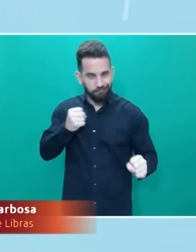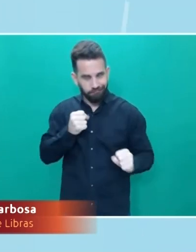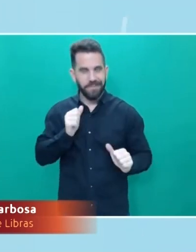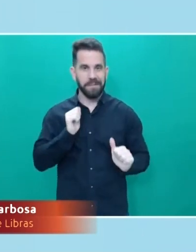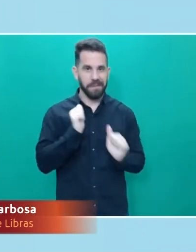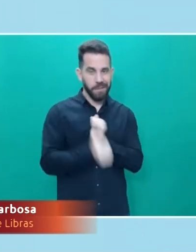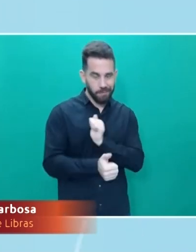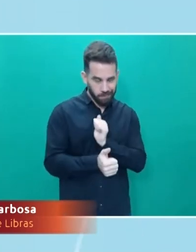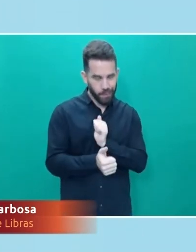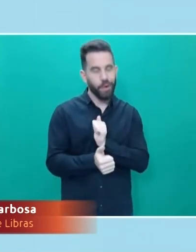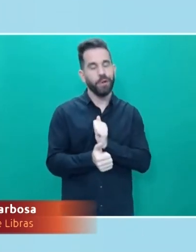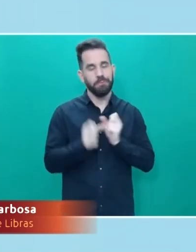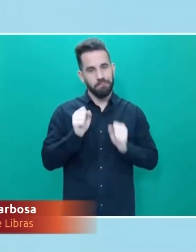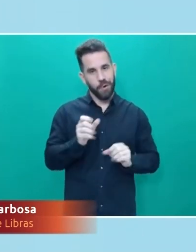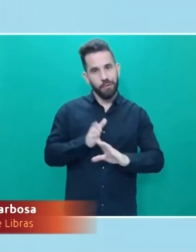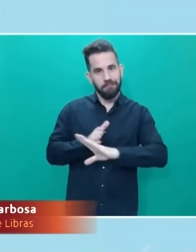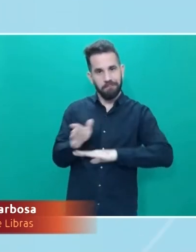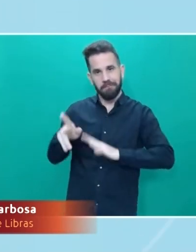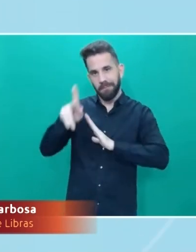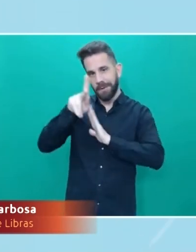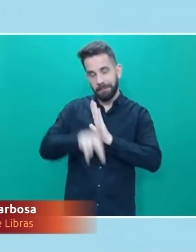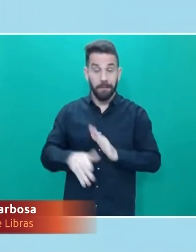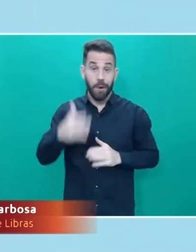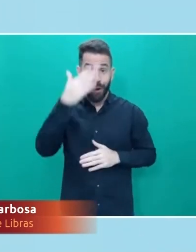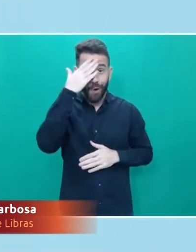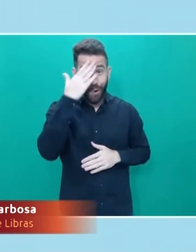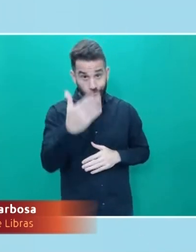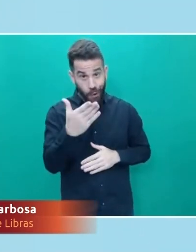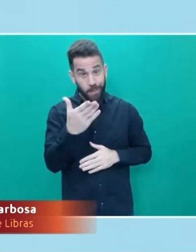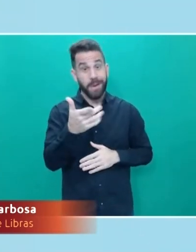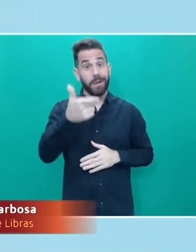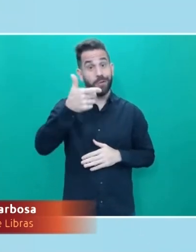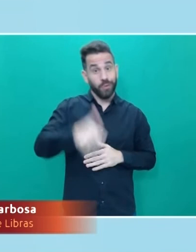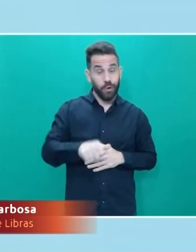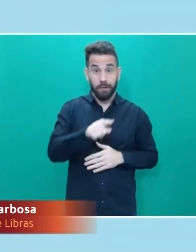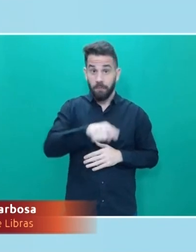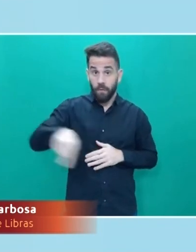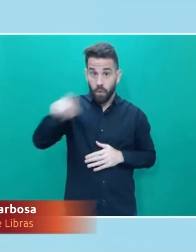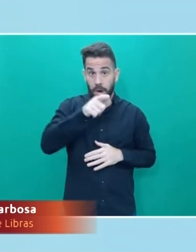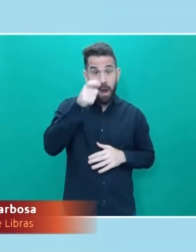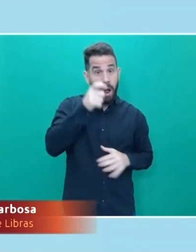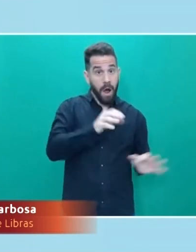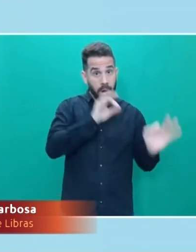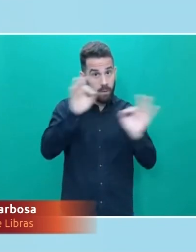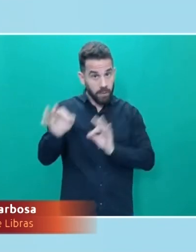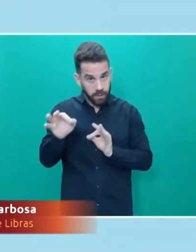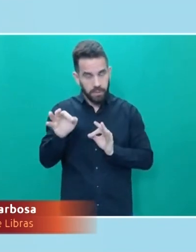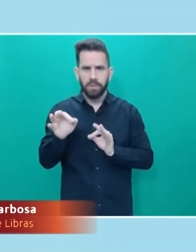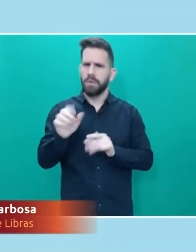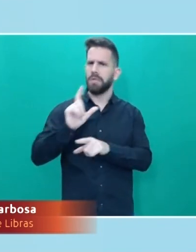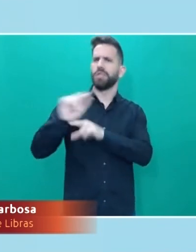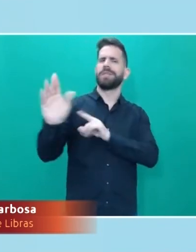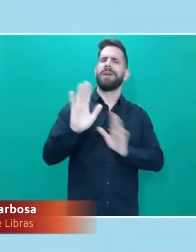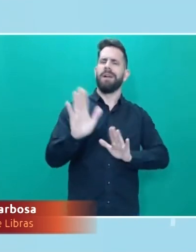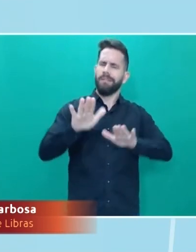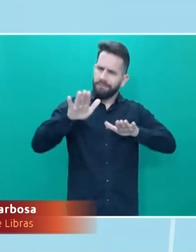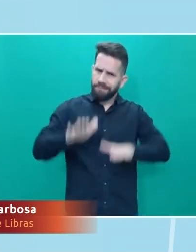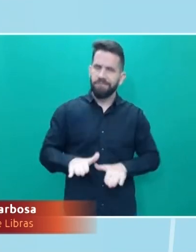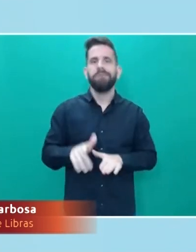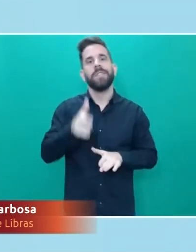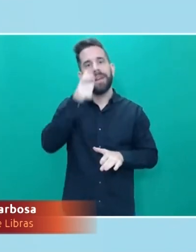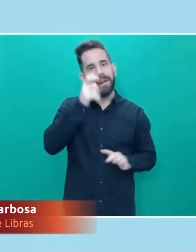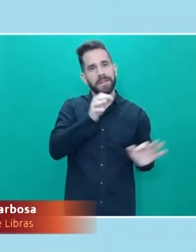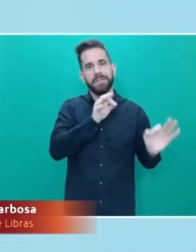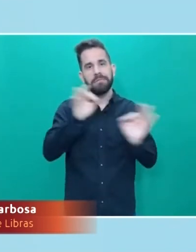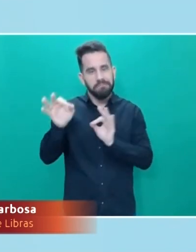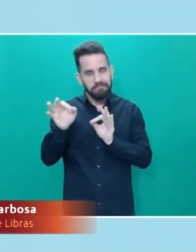projeto. Muito obrigada, Sensei, novamente, e eu peço para você que está aí acompanhando a gente, não nos abandonar, porque daqui a pouco a gente dá